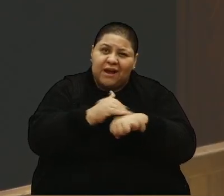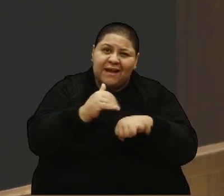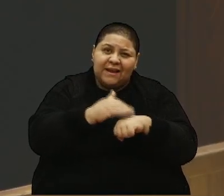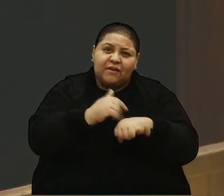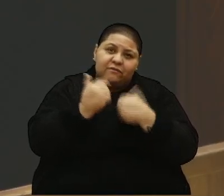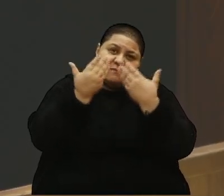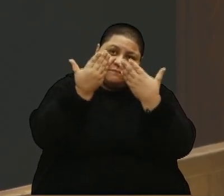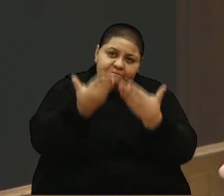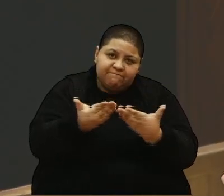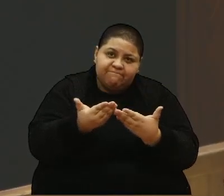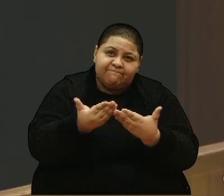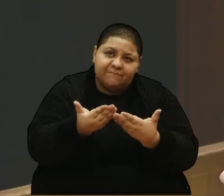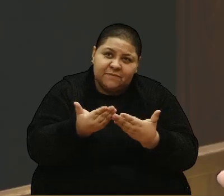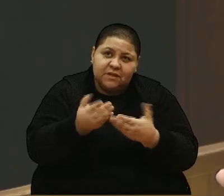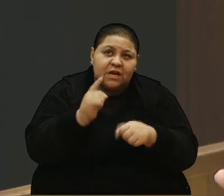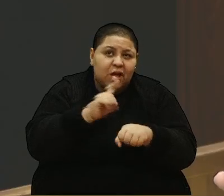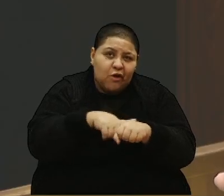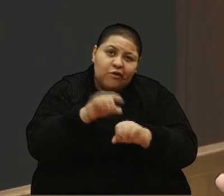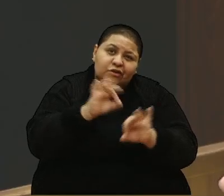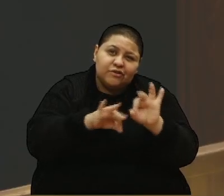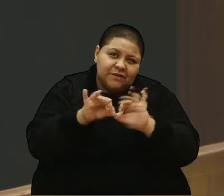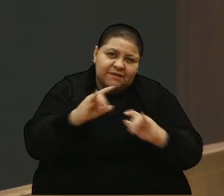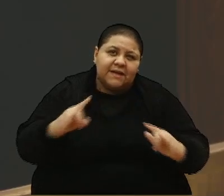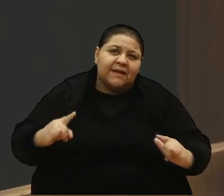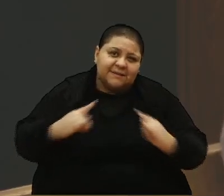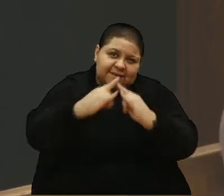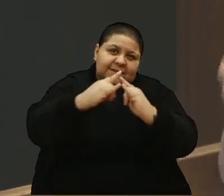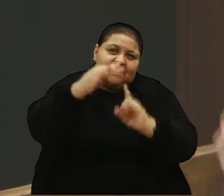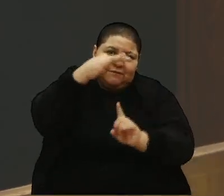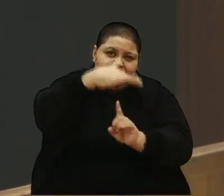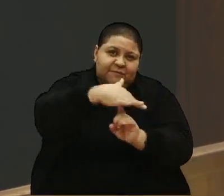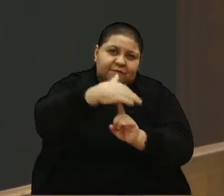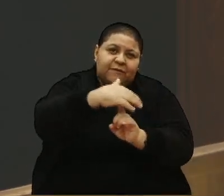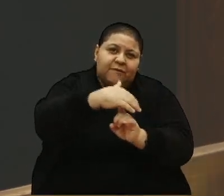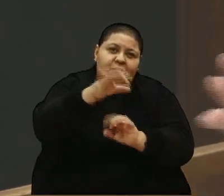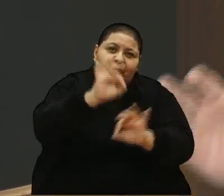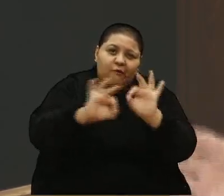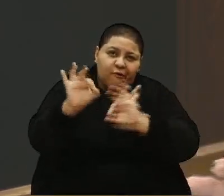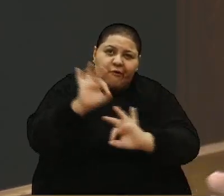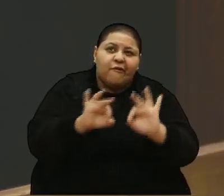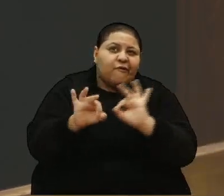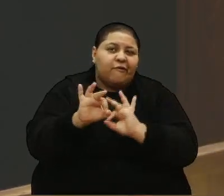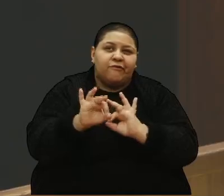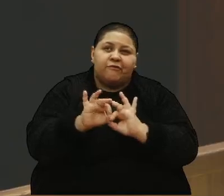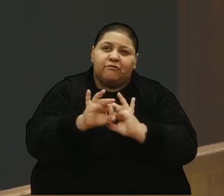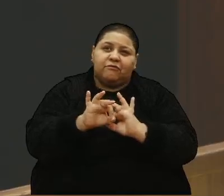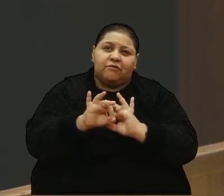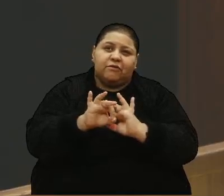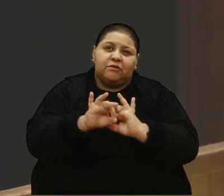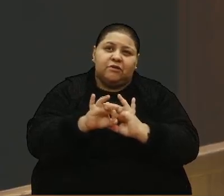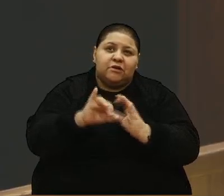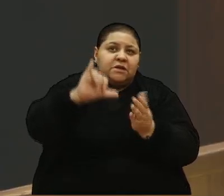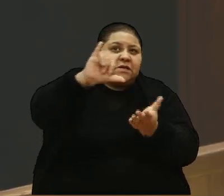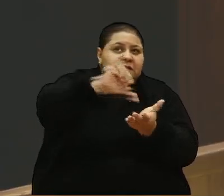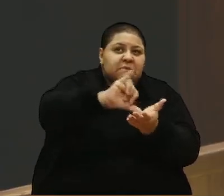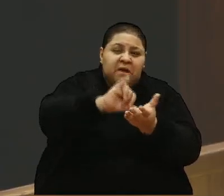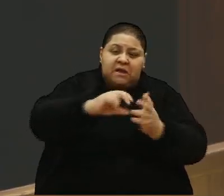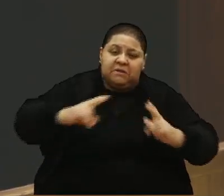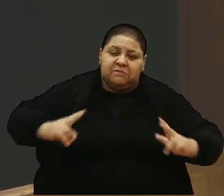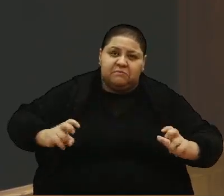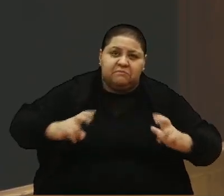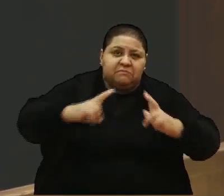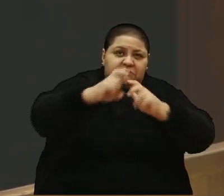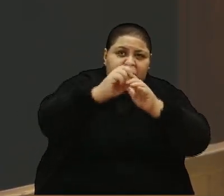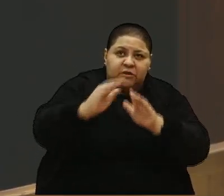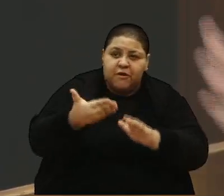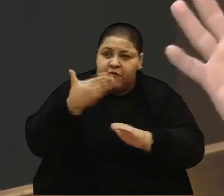senhor, é hora de montar essa tenda. Vamos montar essa tenda, talvez na Praça Dante Alighieri, talvez lá em